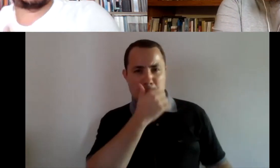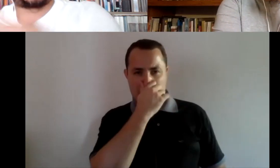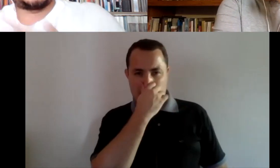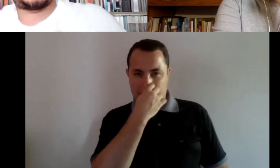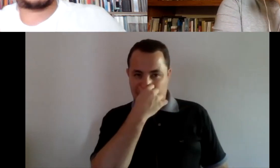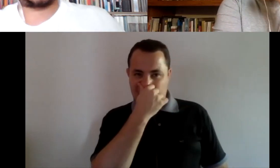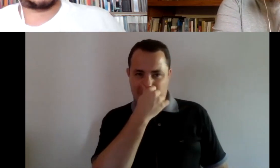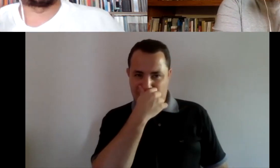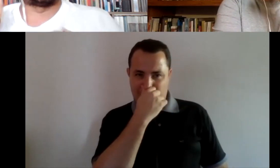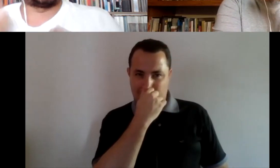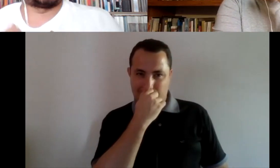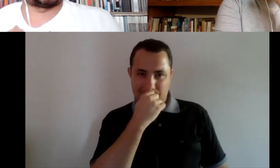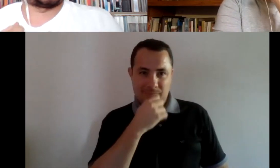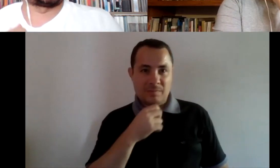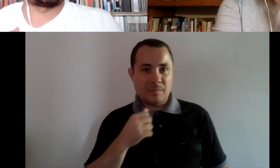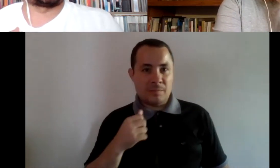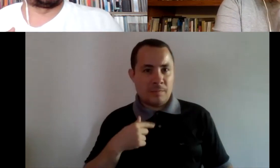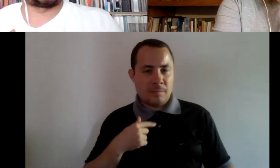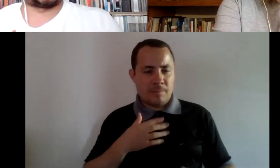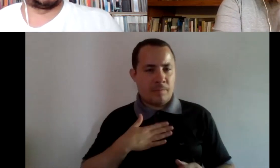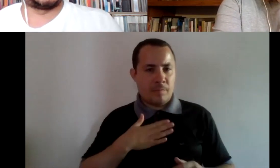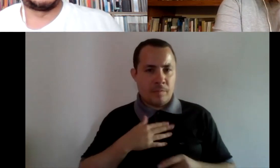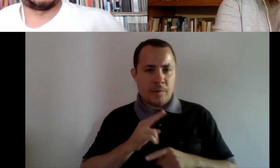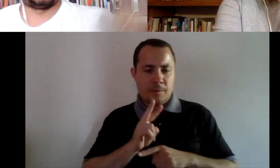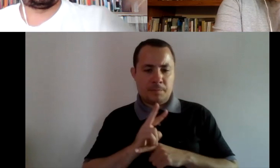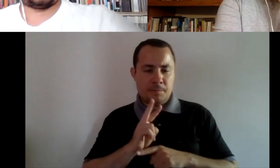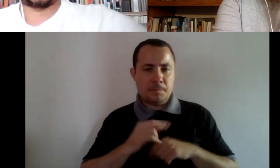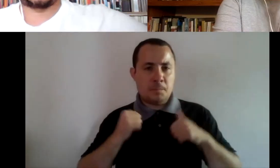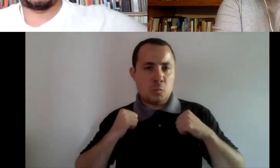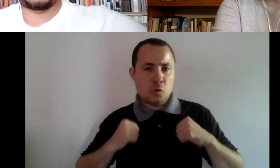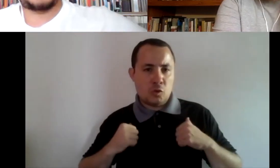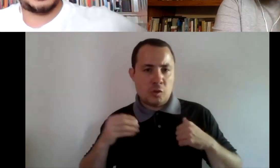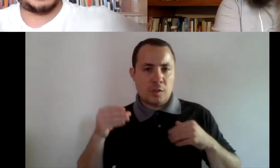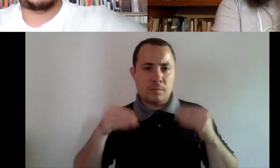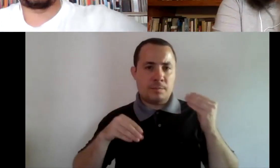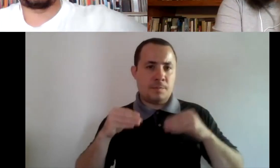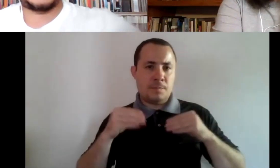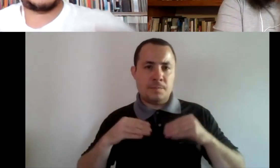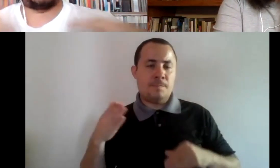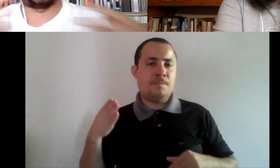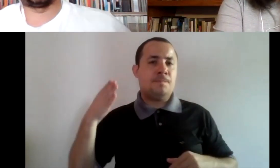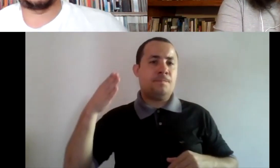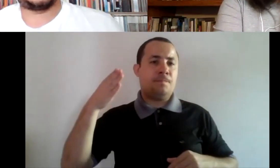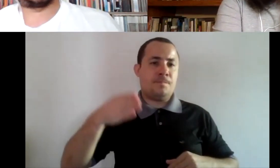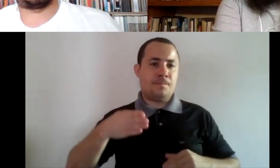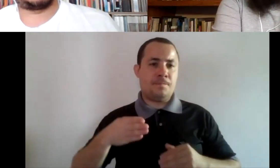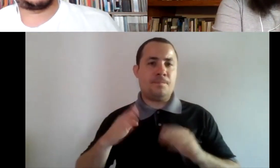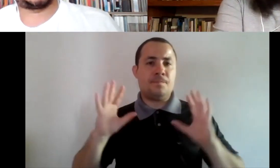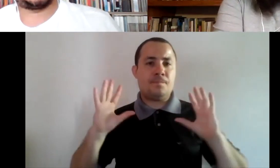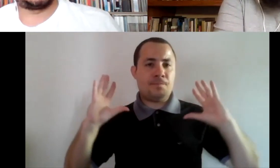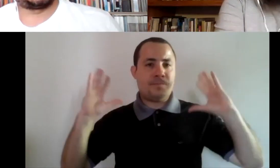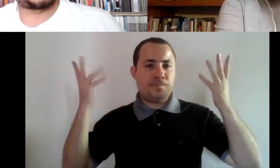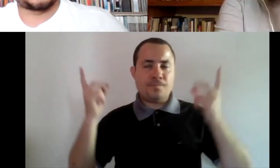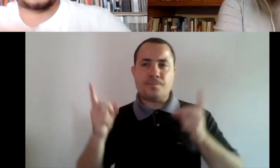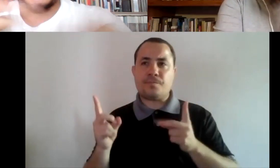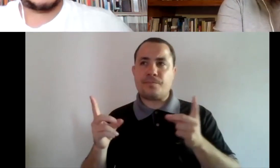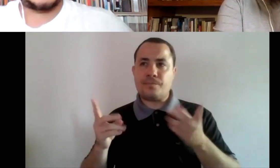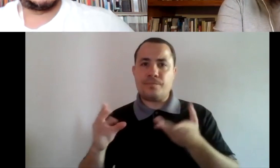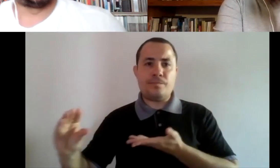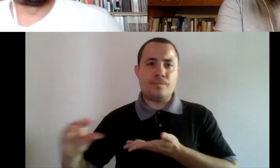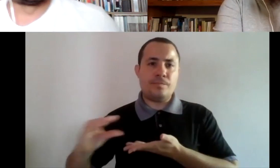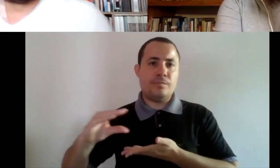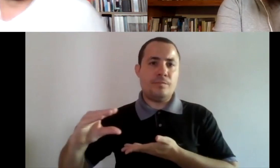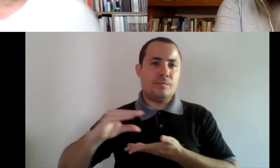cuidava de todo o processo, inclusive de botar os livros na mochila e fazer o evento, levar e vender e receber, né?